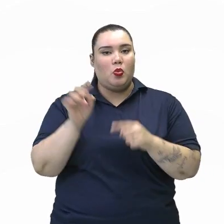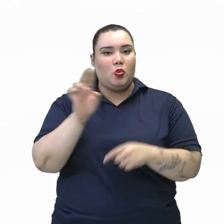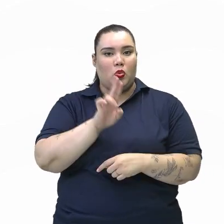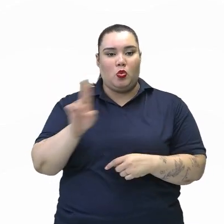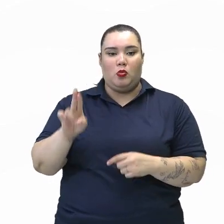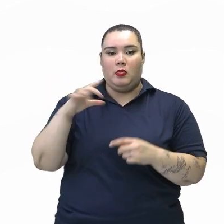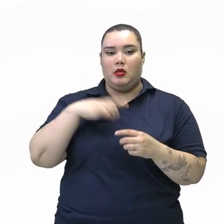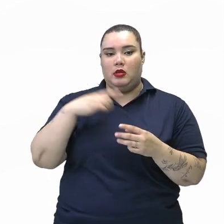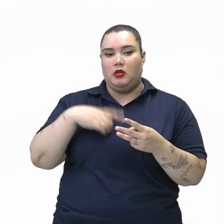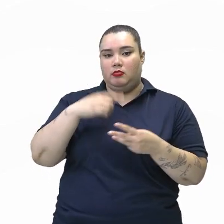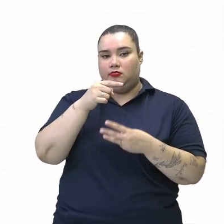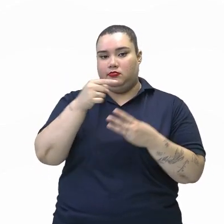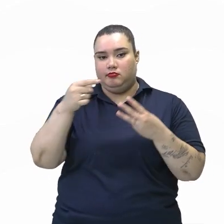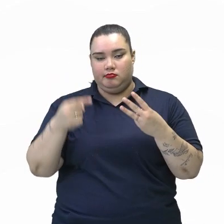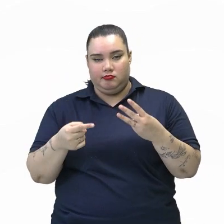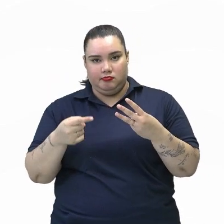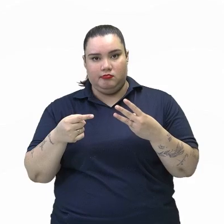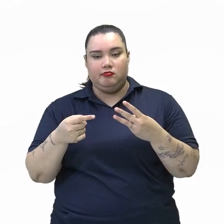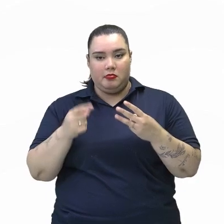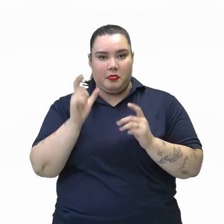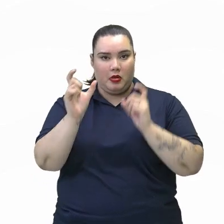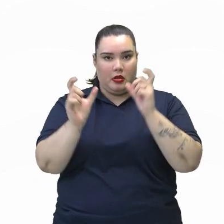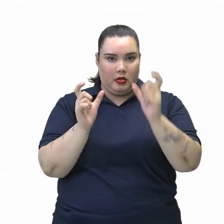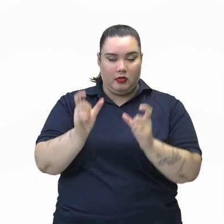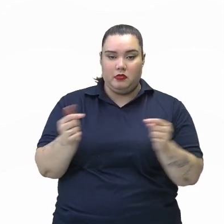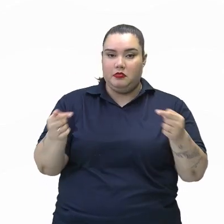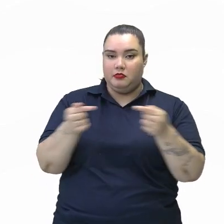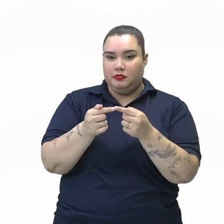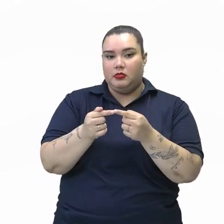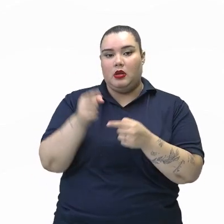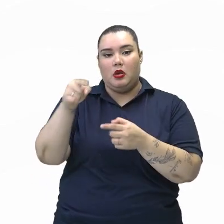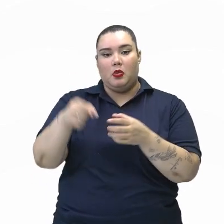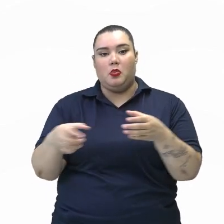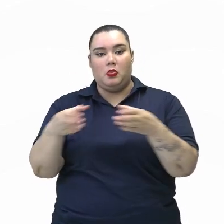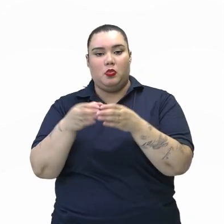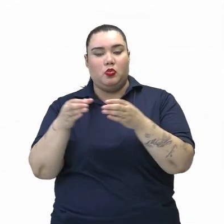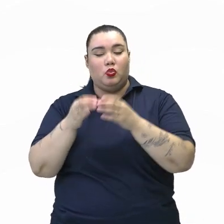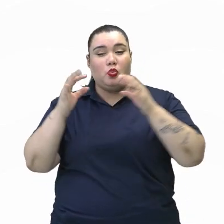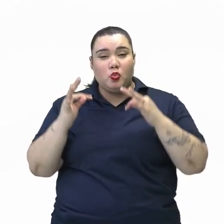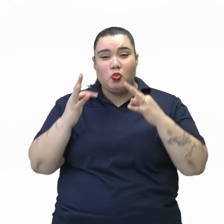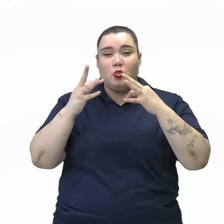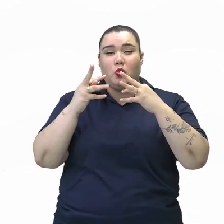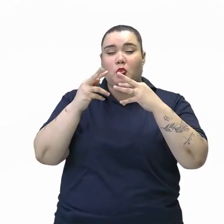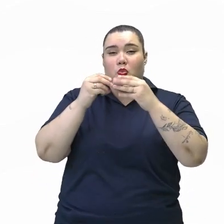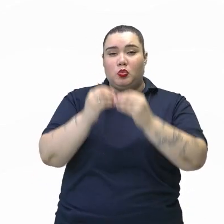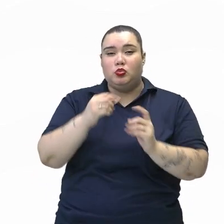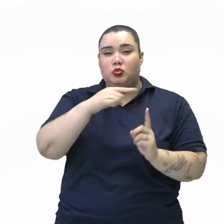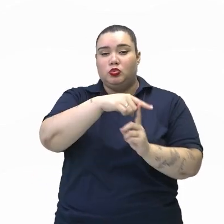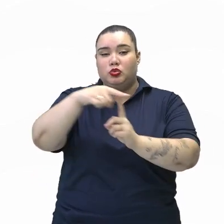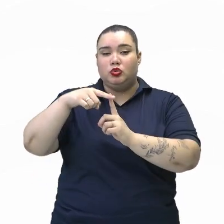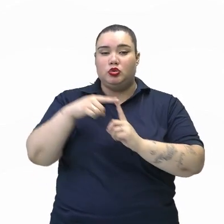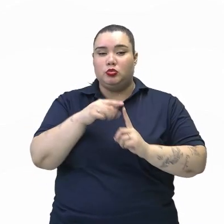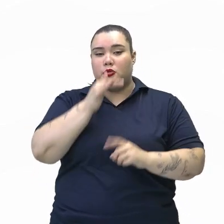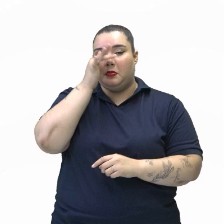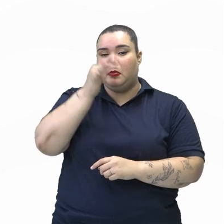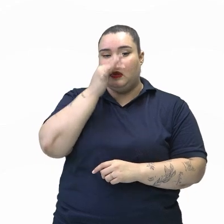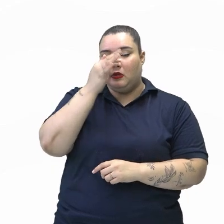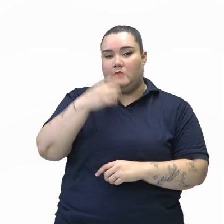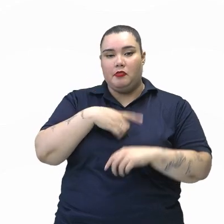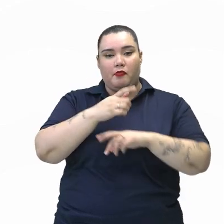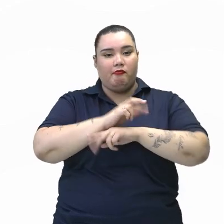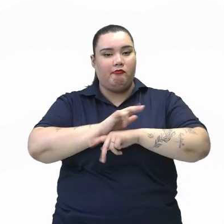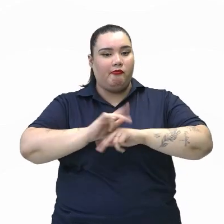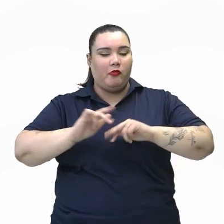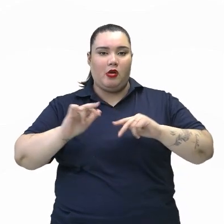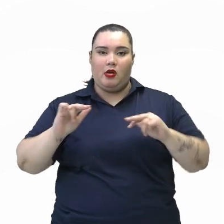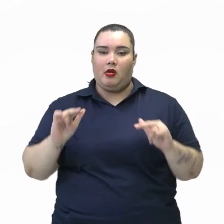falar qualquer uma dessas denominações, é o grupo em que todas as plantas estão contidas, né? São